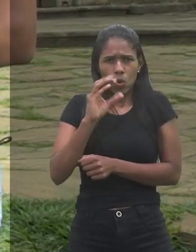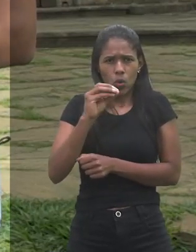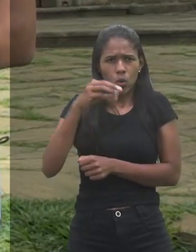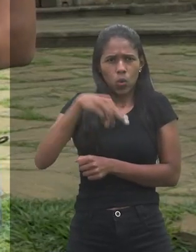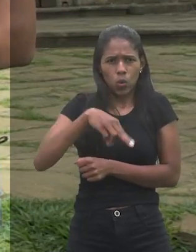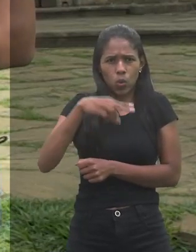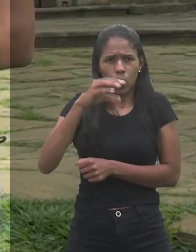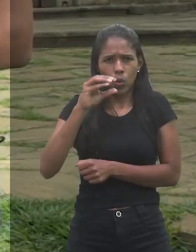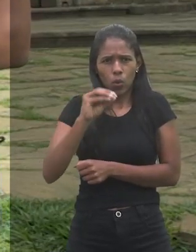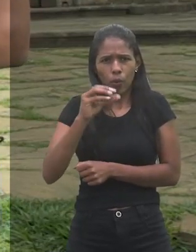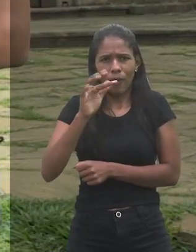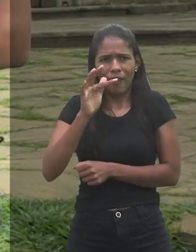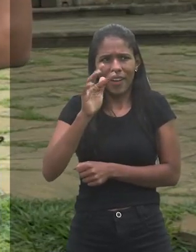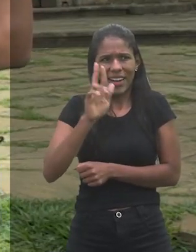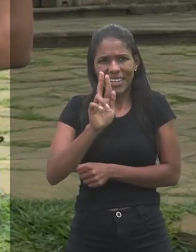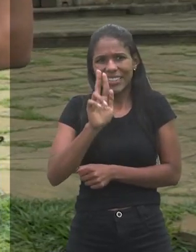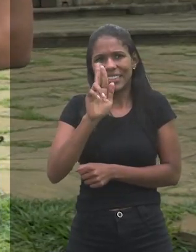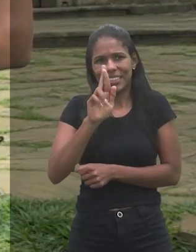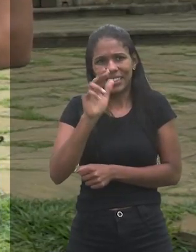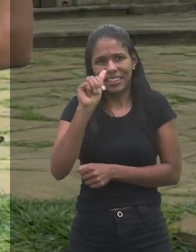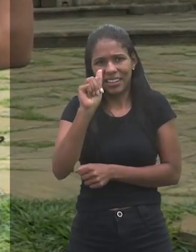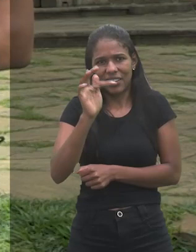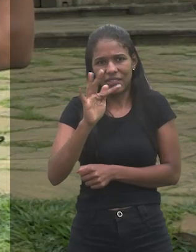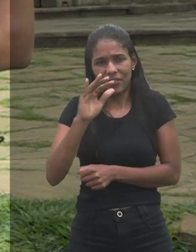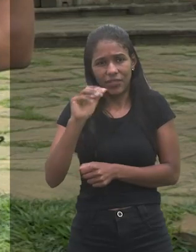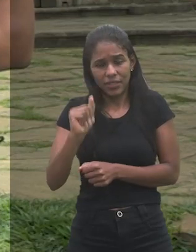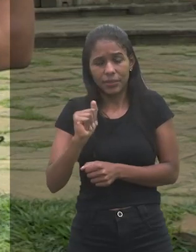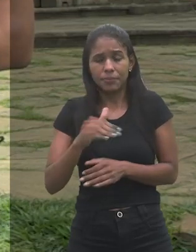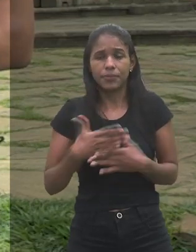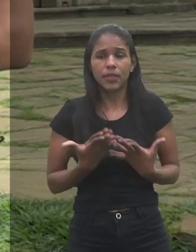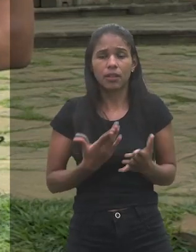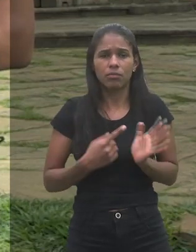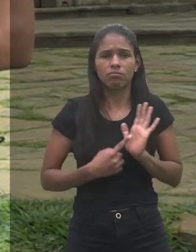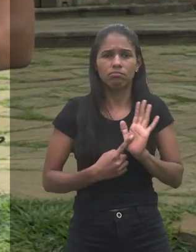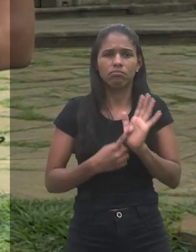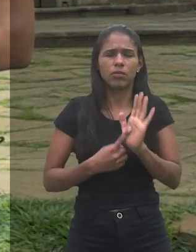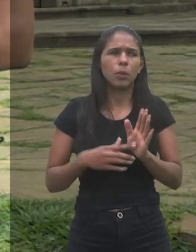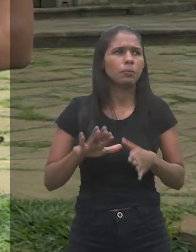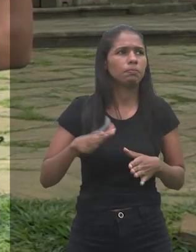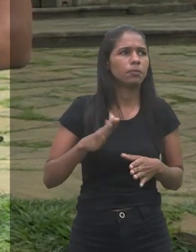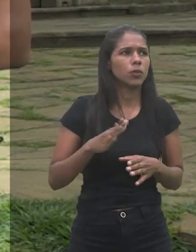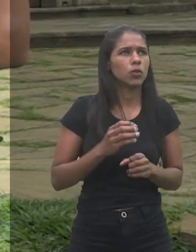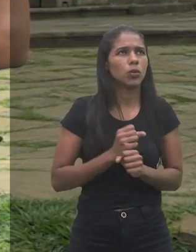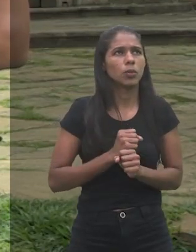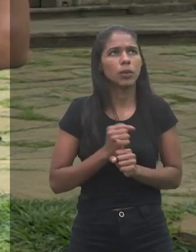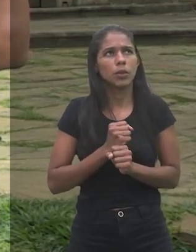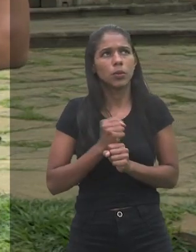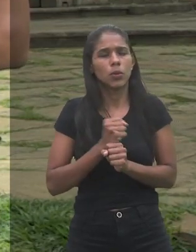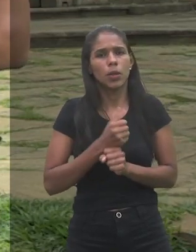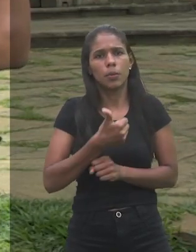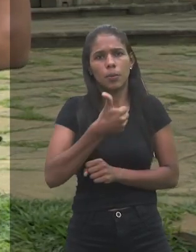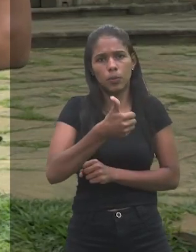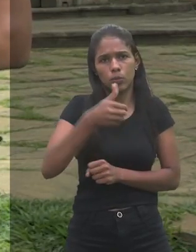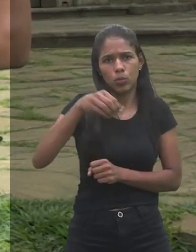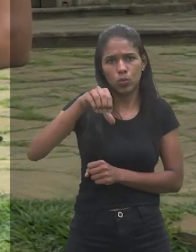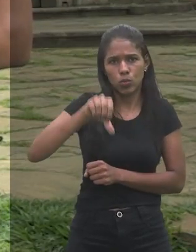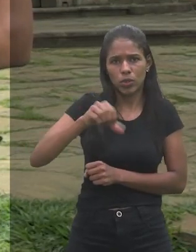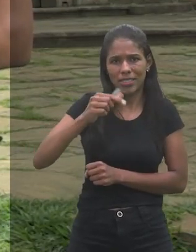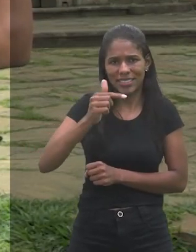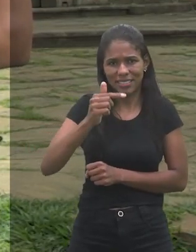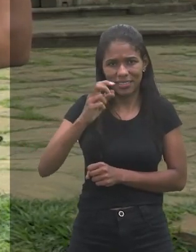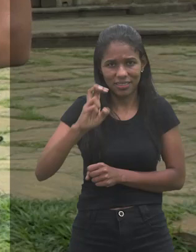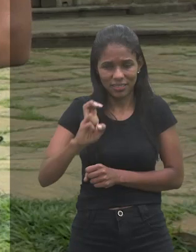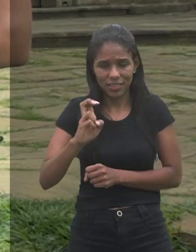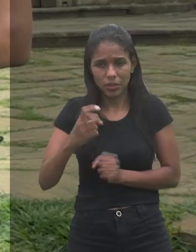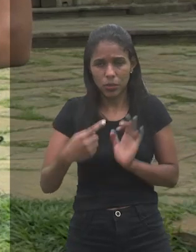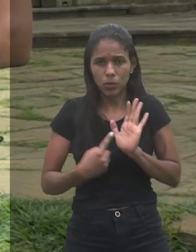primeira congregação de Jesus, que em 1575 em Roma, então tinha aquela adoração à Virgem Maria. Só que quando ela